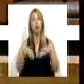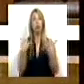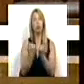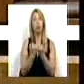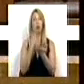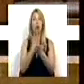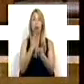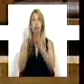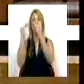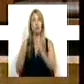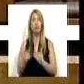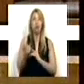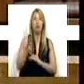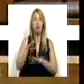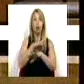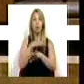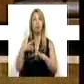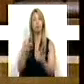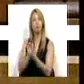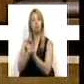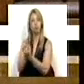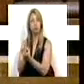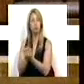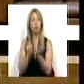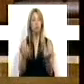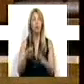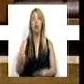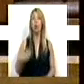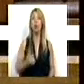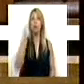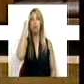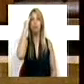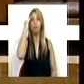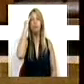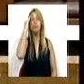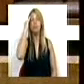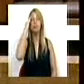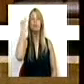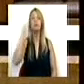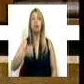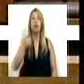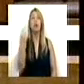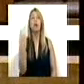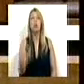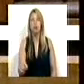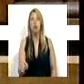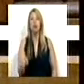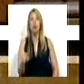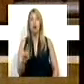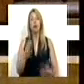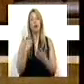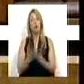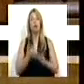diminuir as taxas moderadoras. Os Verdes consideram que tinham o dever de dar